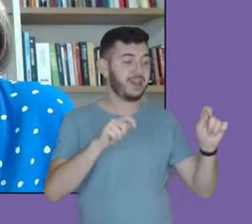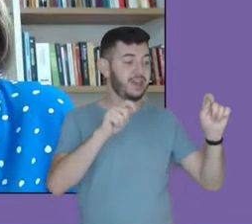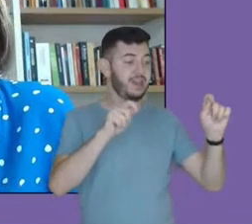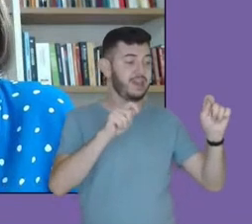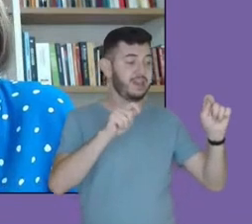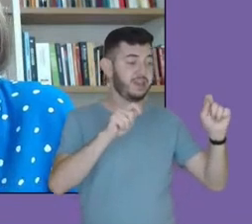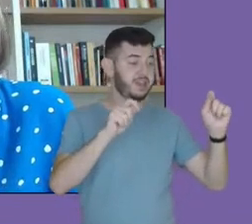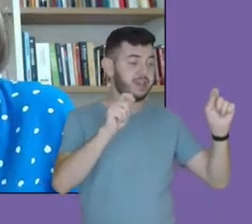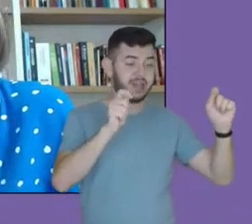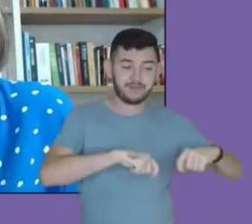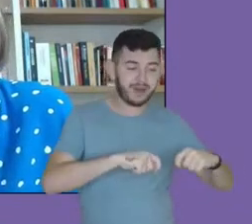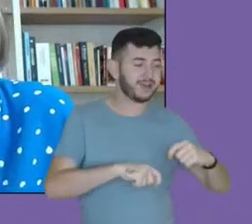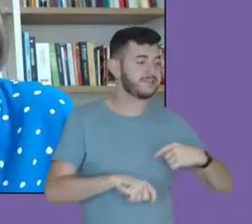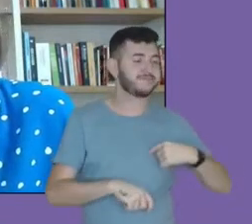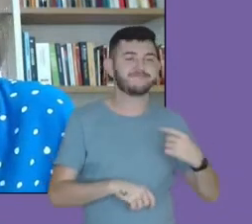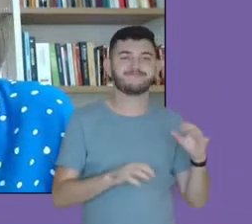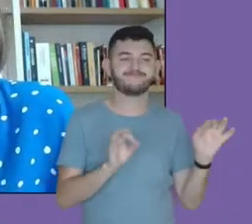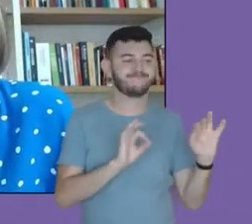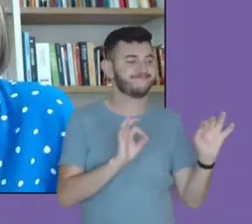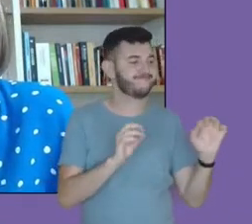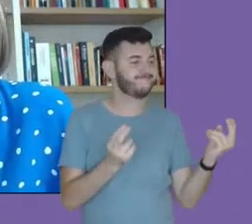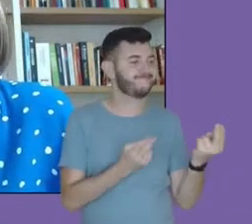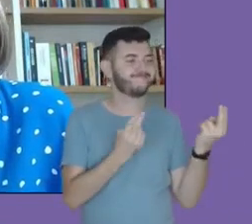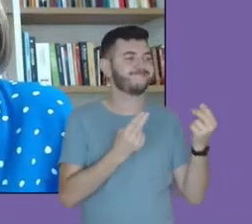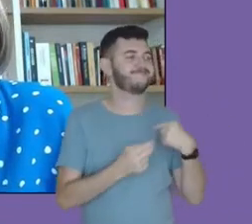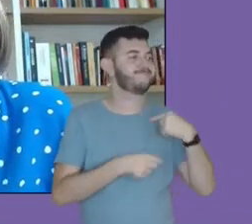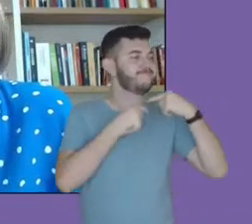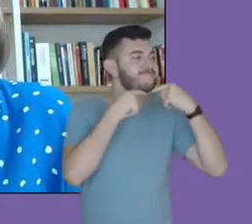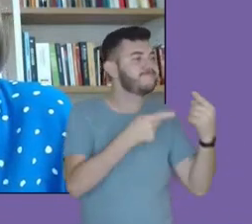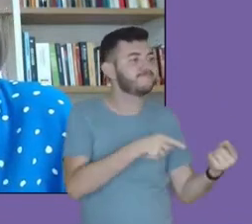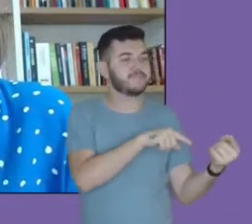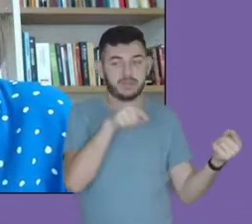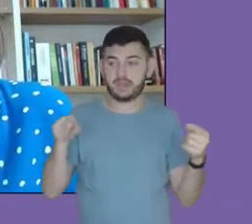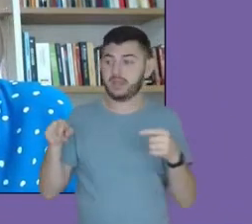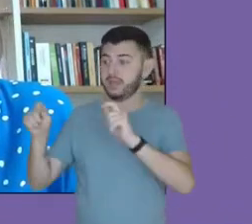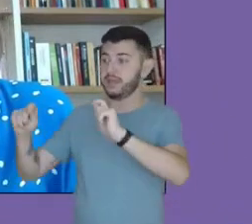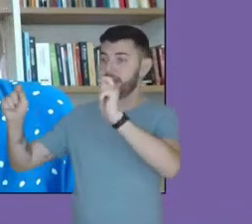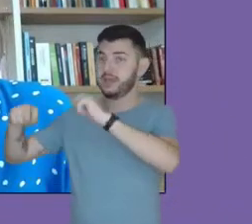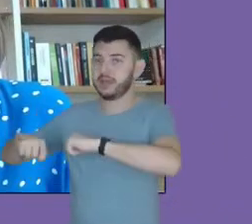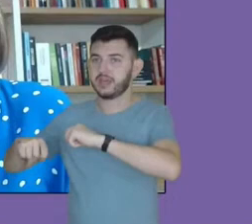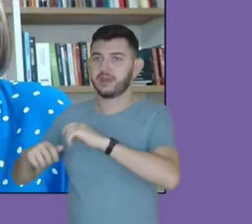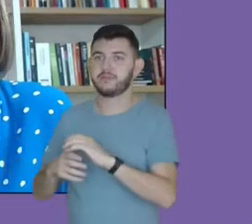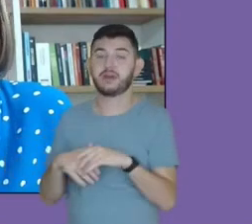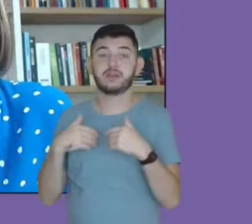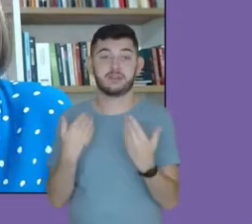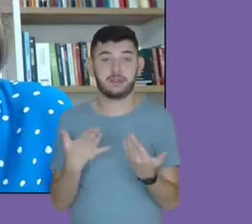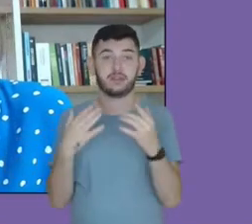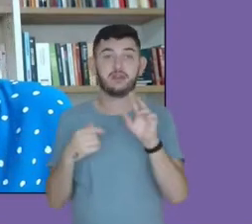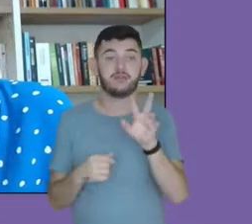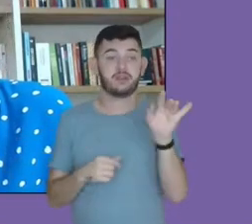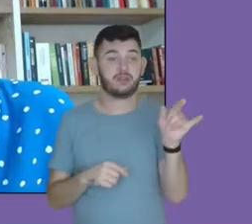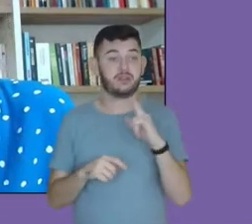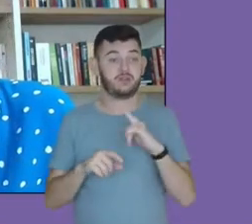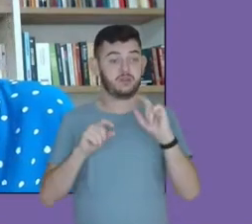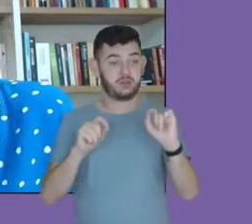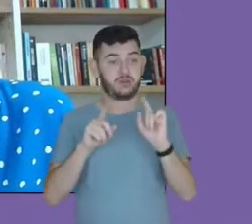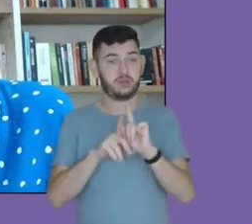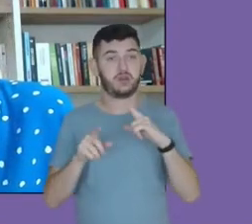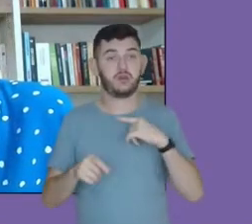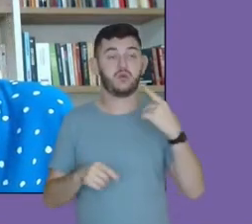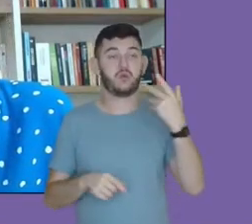neste momento, uma visão que vai muito além disso e